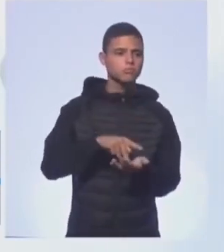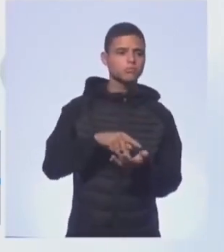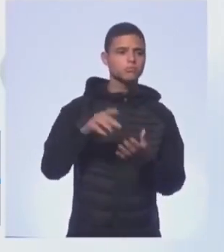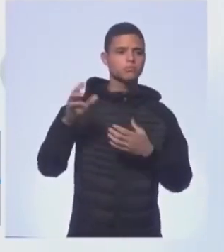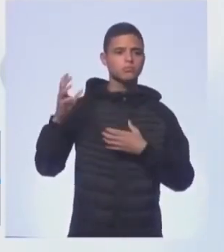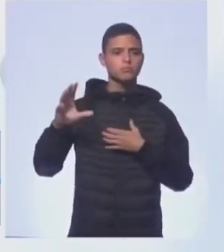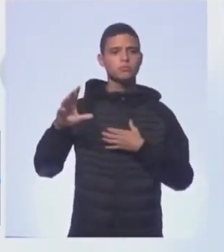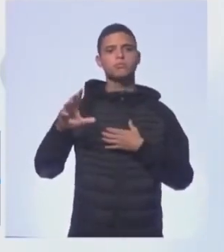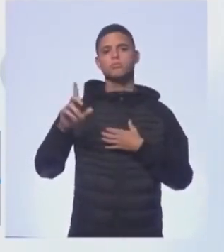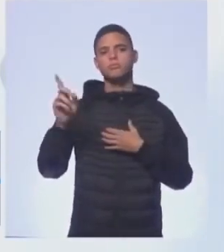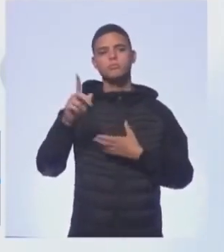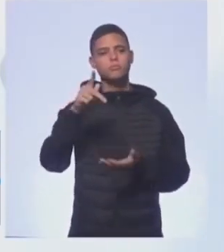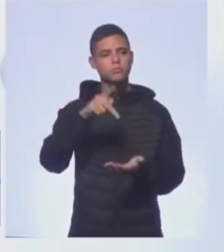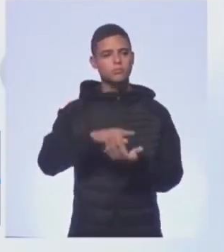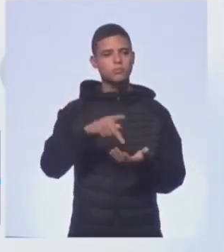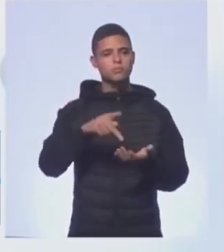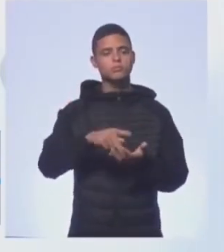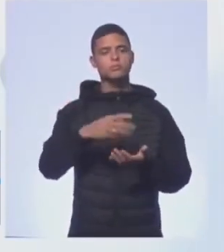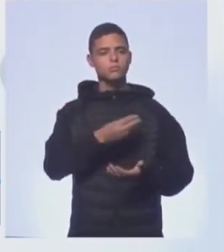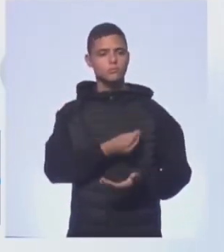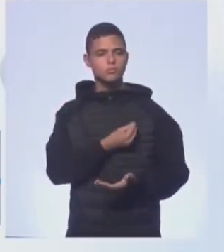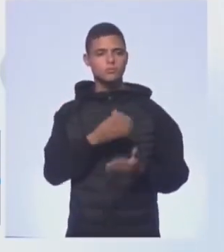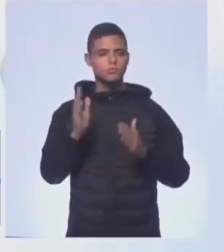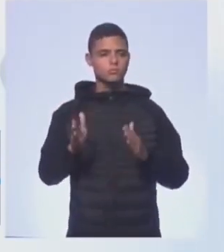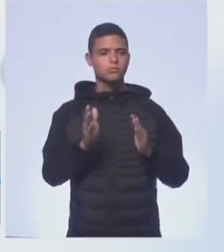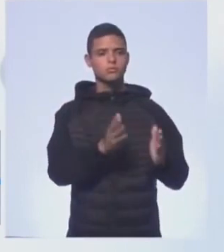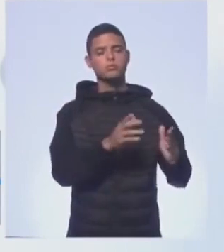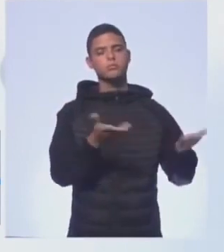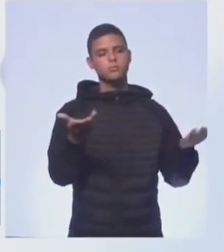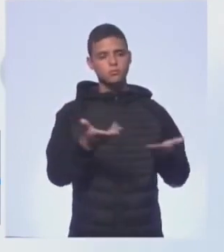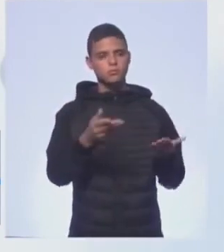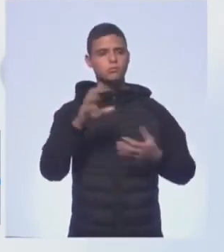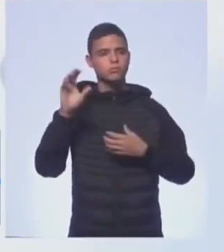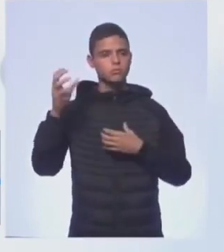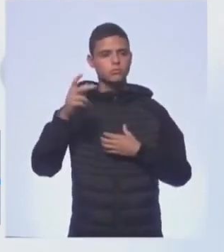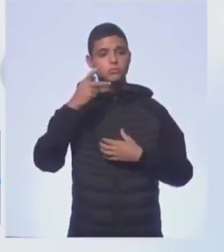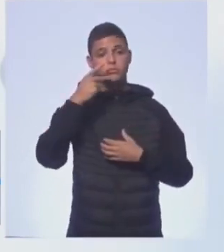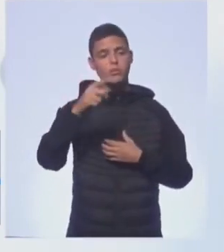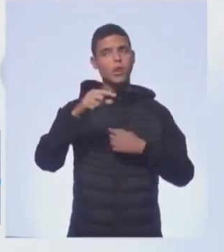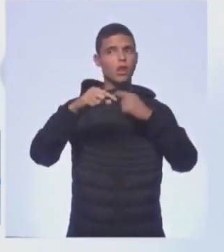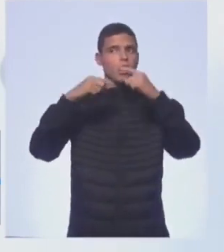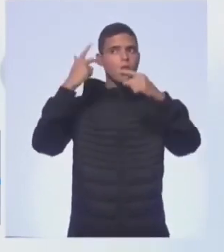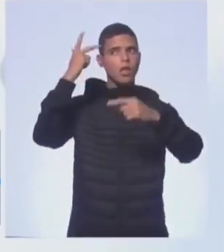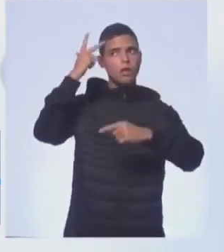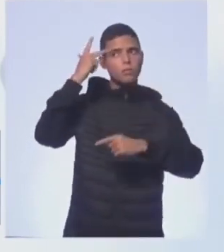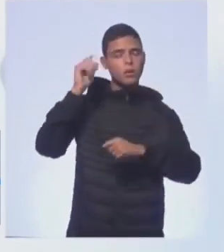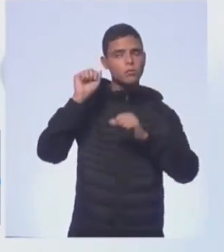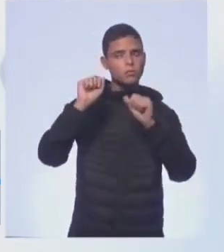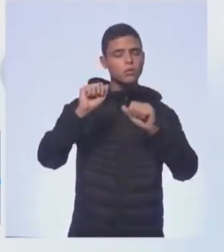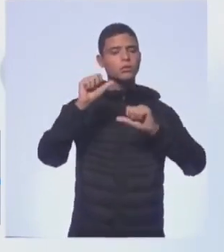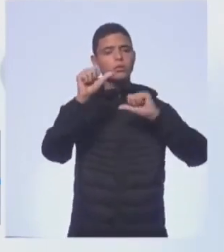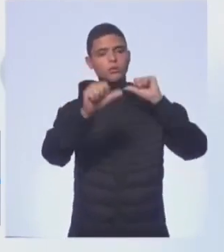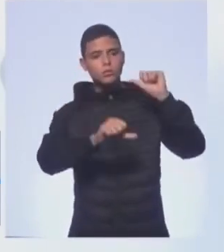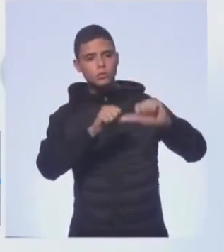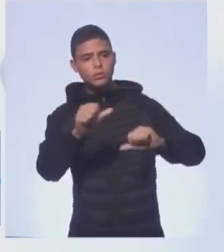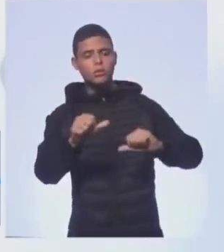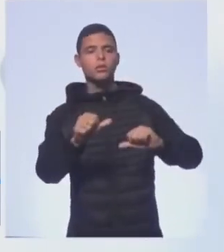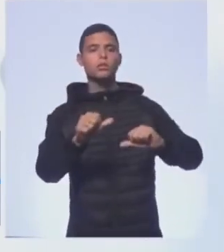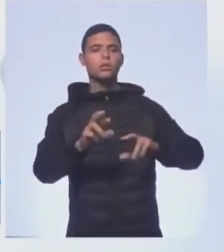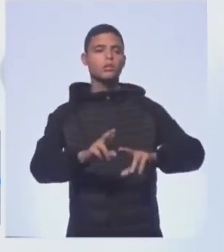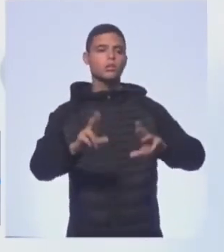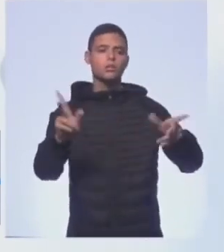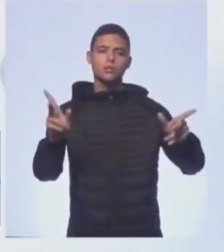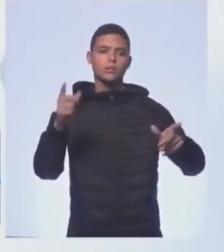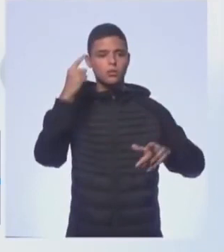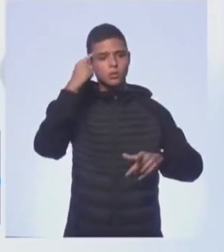na realidade que a gente está vivendo, porque muita coisa que hoje a ciência fala, de repente, amanhã pode ser refutado também, pode se encontrar uma